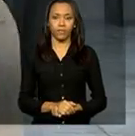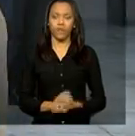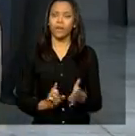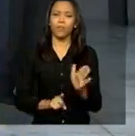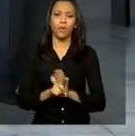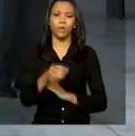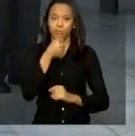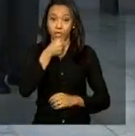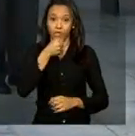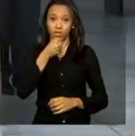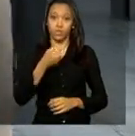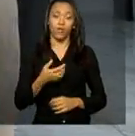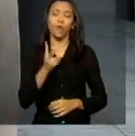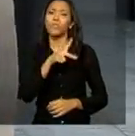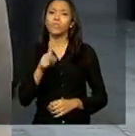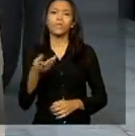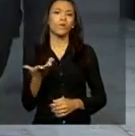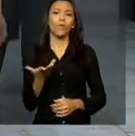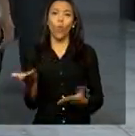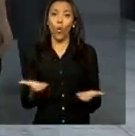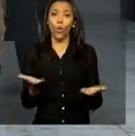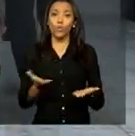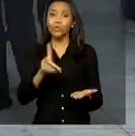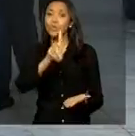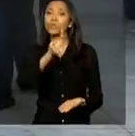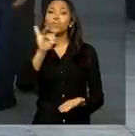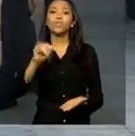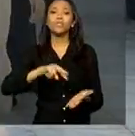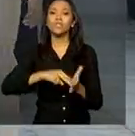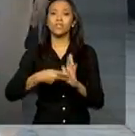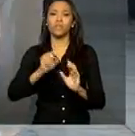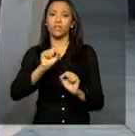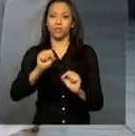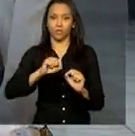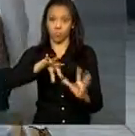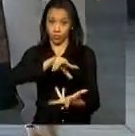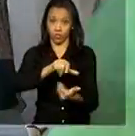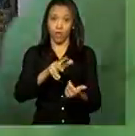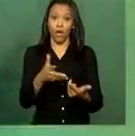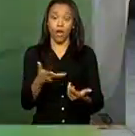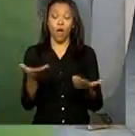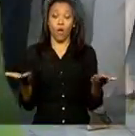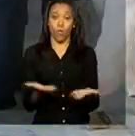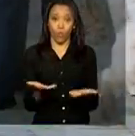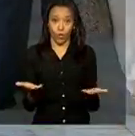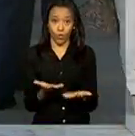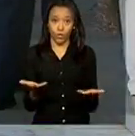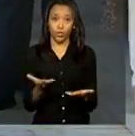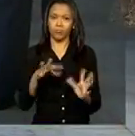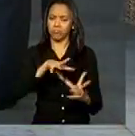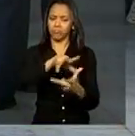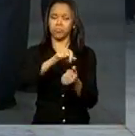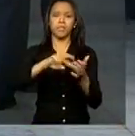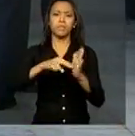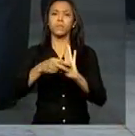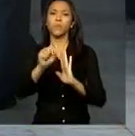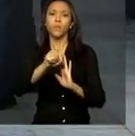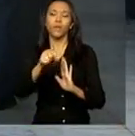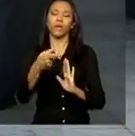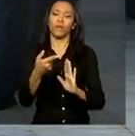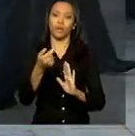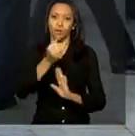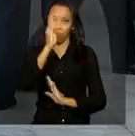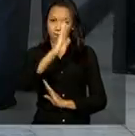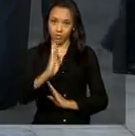Professor, bem, e no âmbito internacional, o que, que esse dia de hoje representa? O dia de hoje representa, em âmbito internacional, a consolidação do